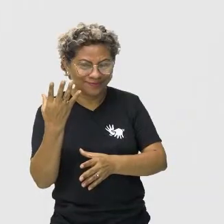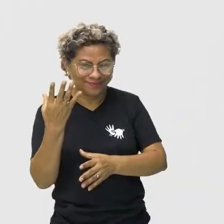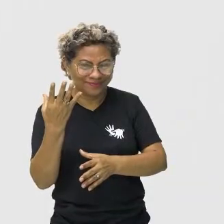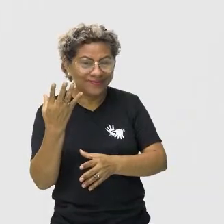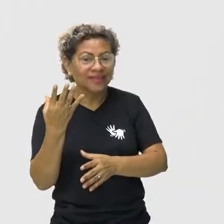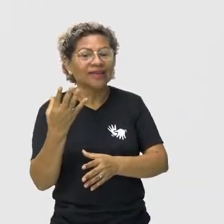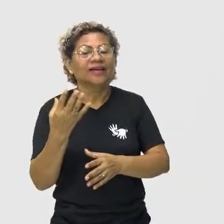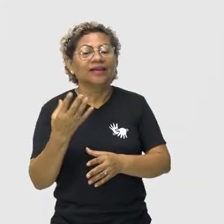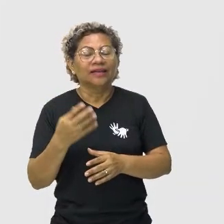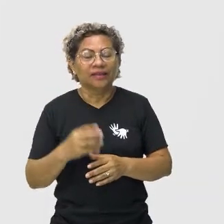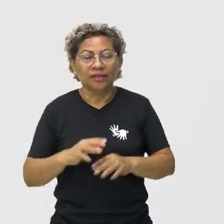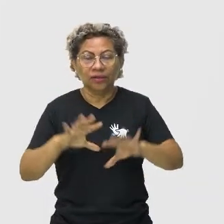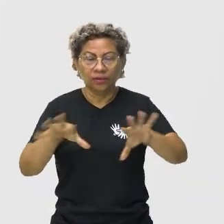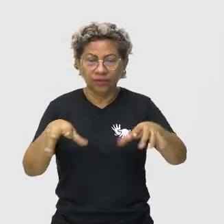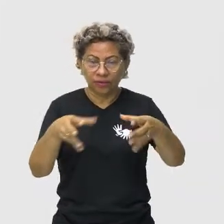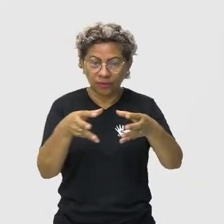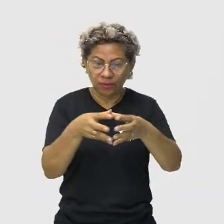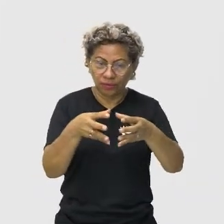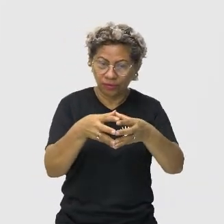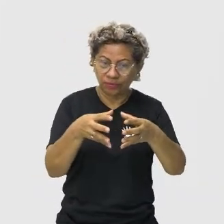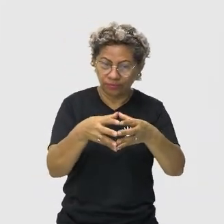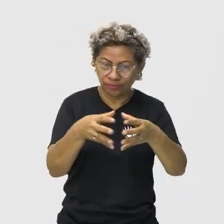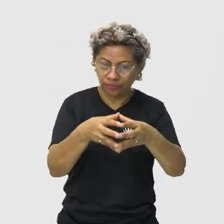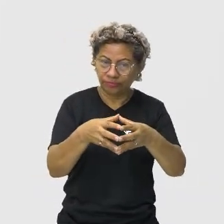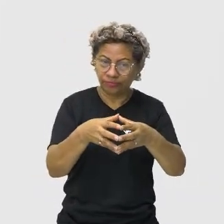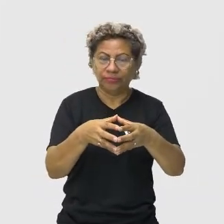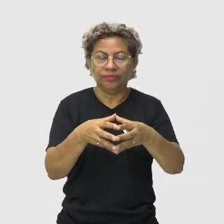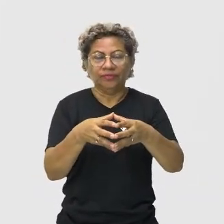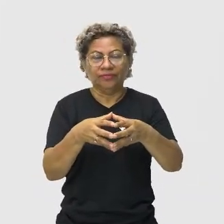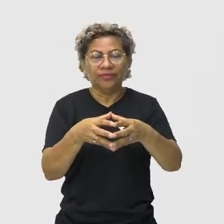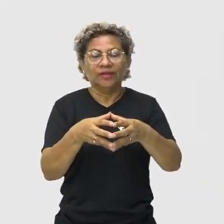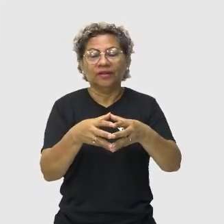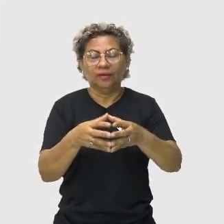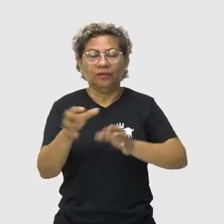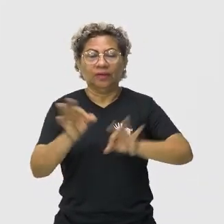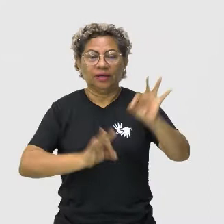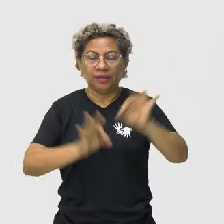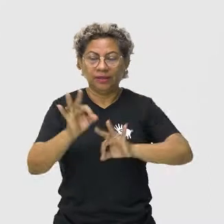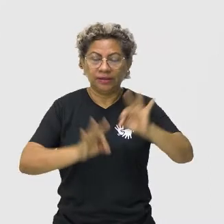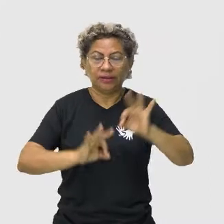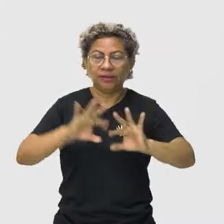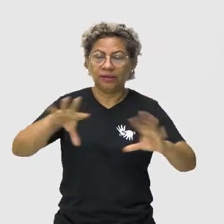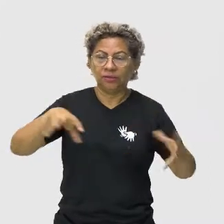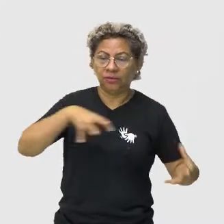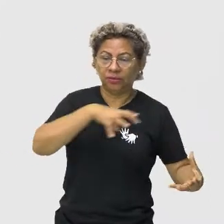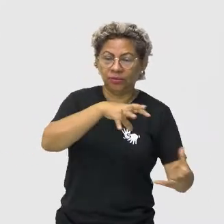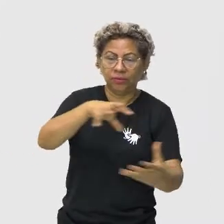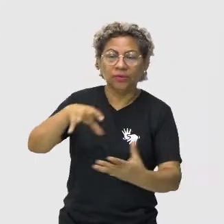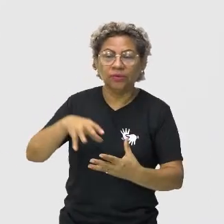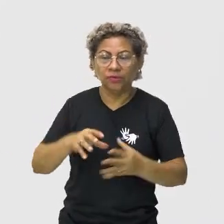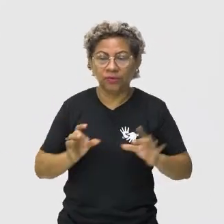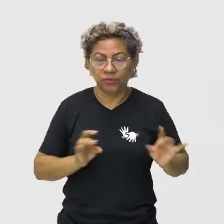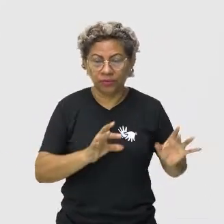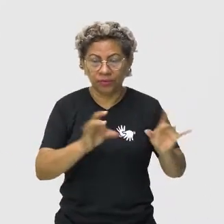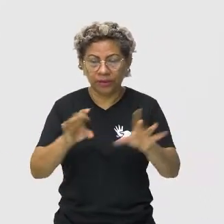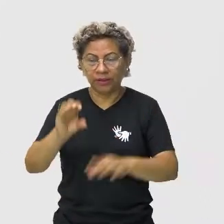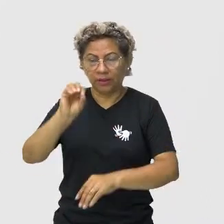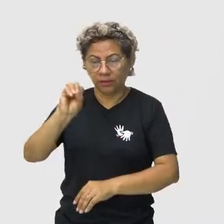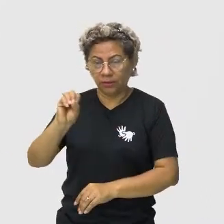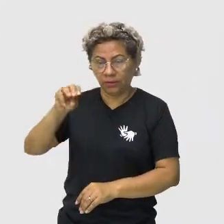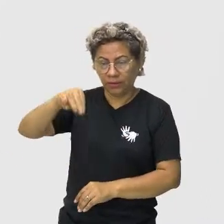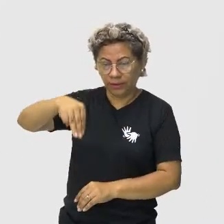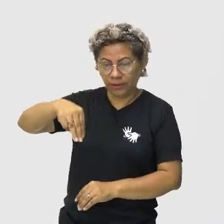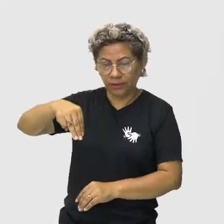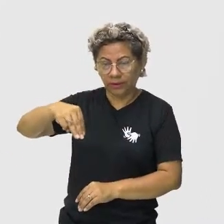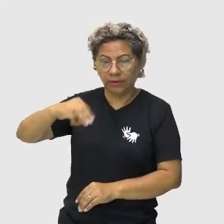Mundial do Comércio, conhecida atualmente como a OMC. Mas antigamente, né,